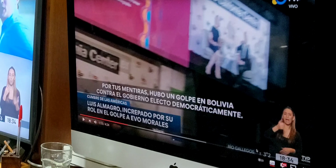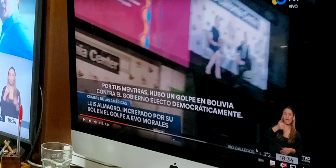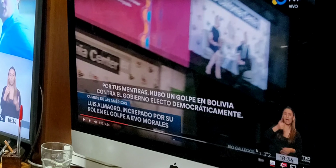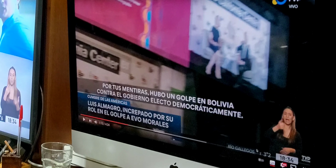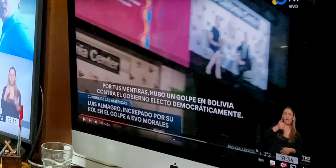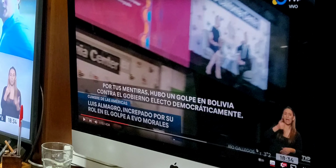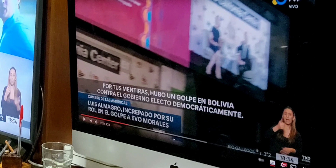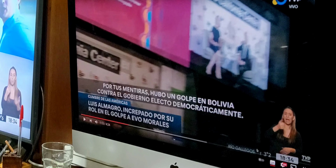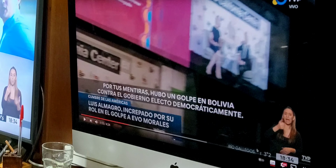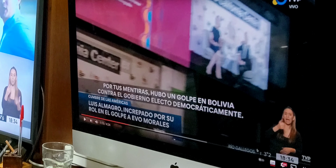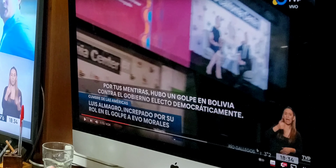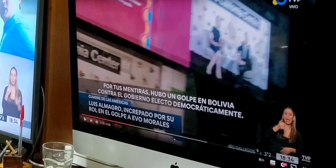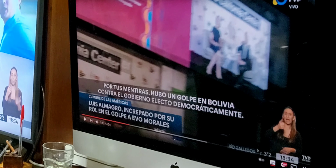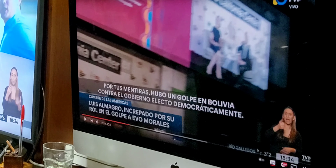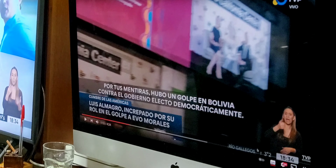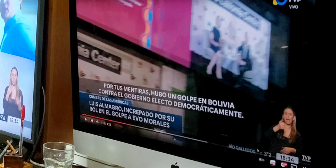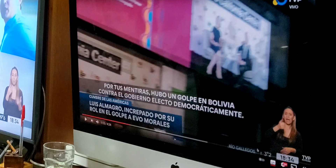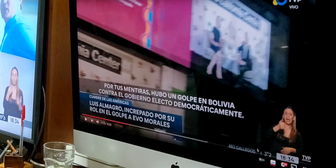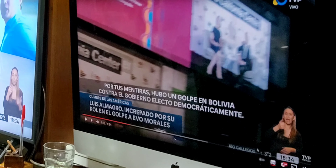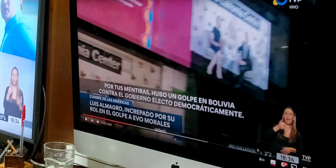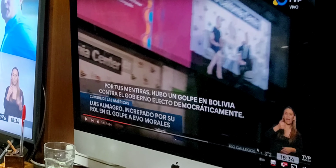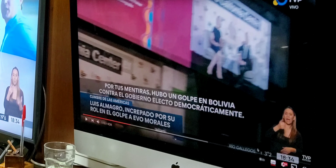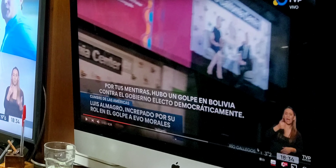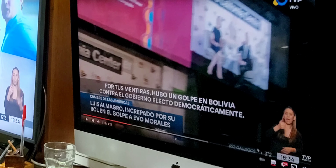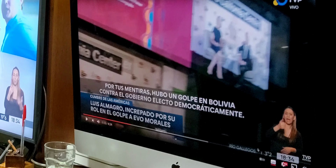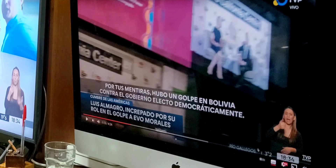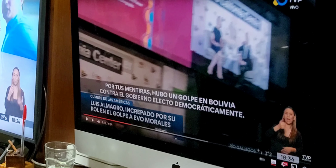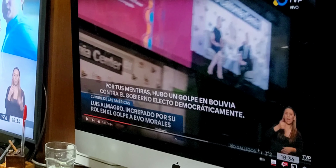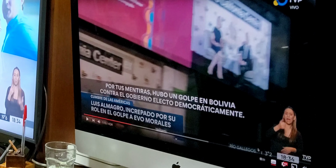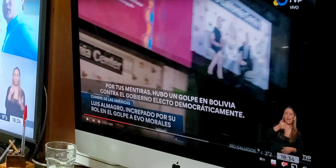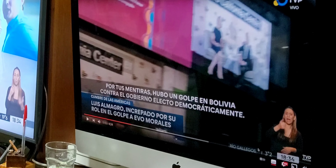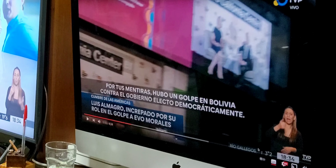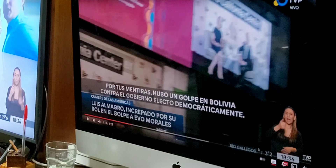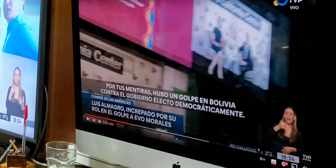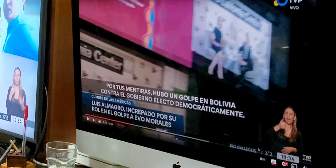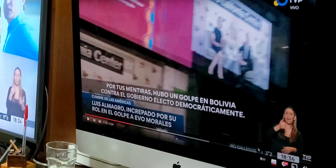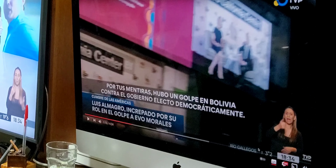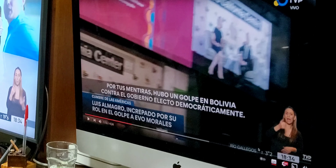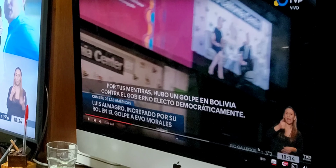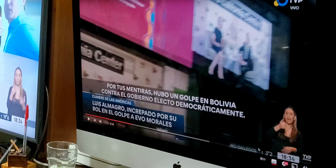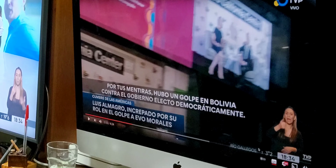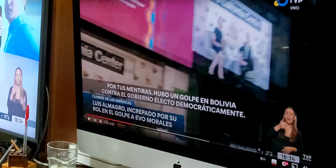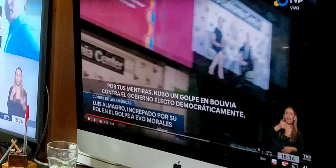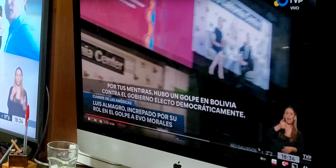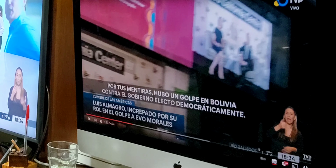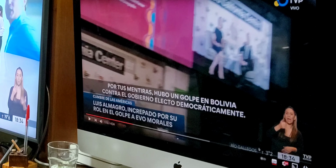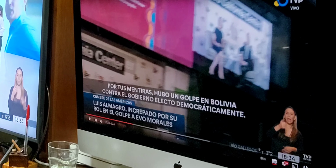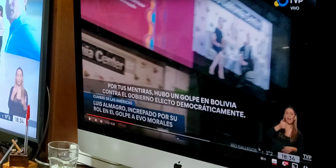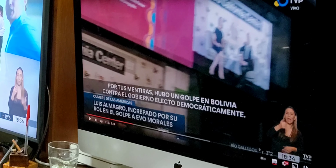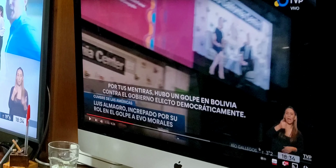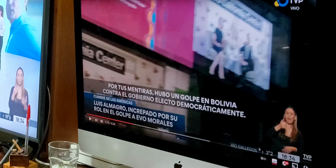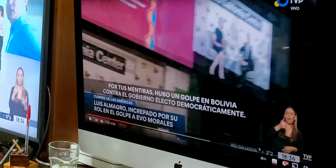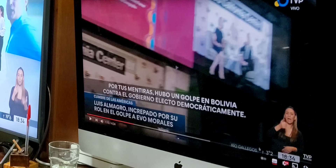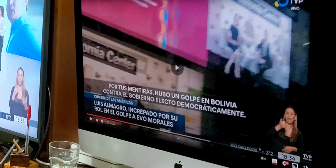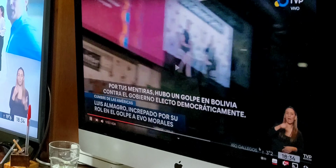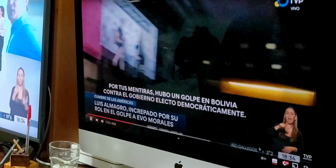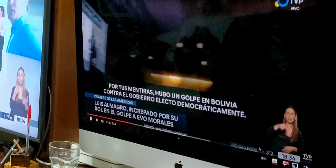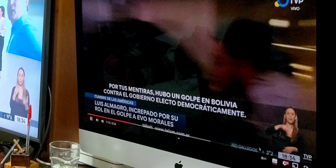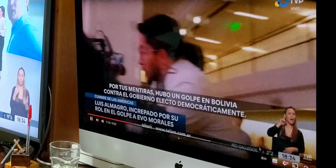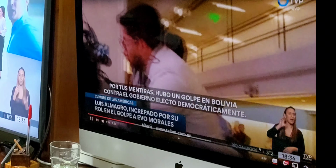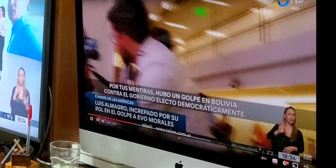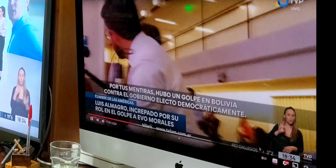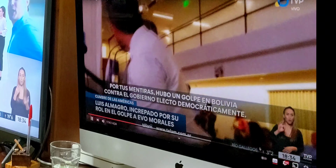mãos. Por suas mentiras, houve um golpe na Bolívia contra o governo eleito democraticamente.